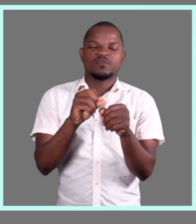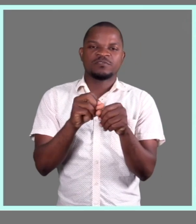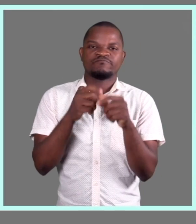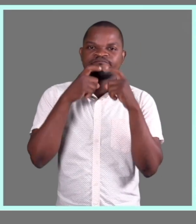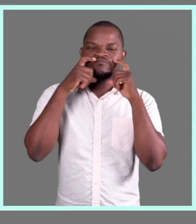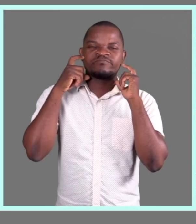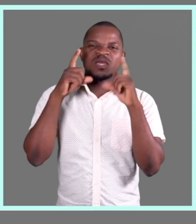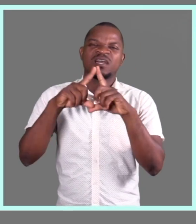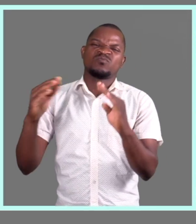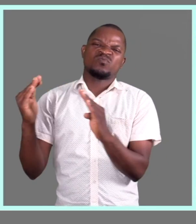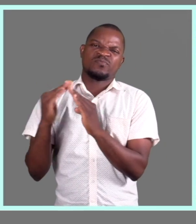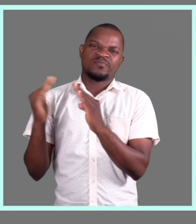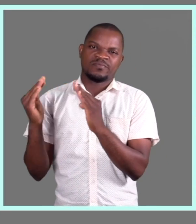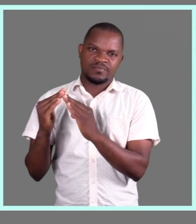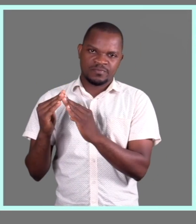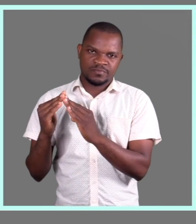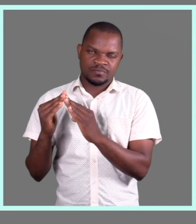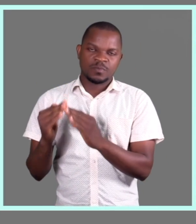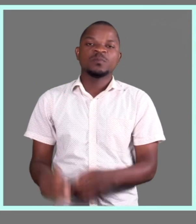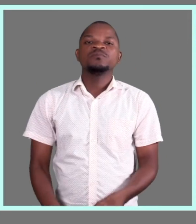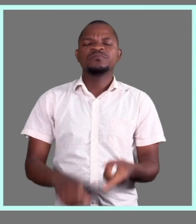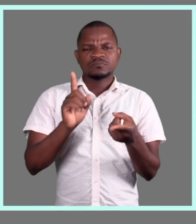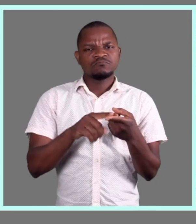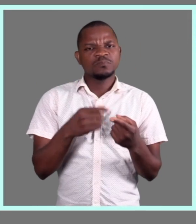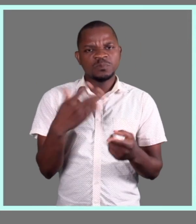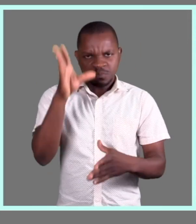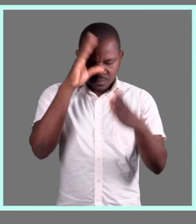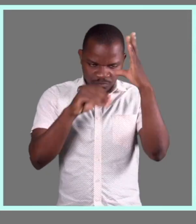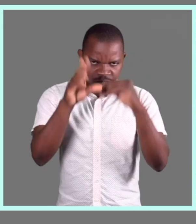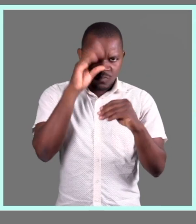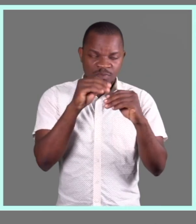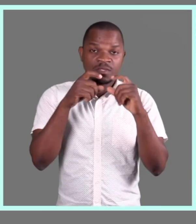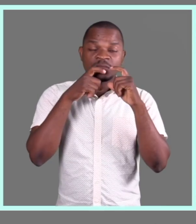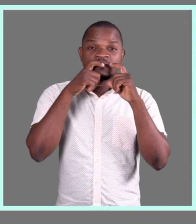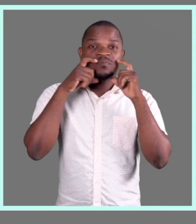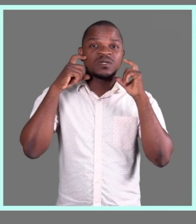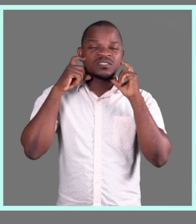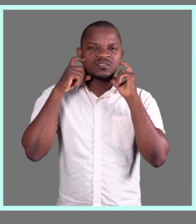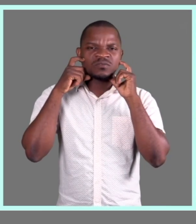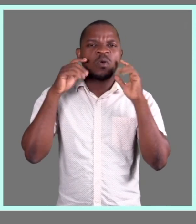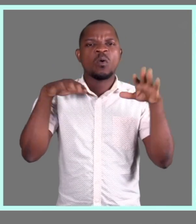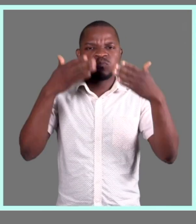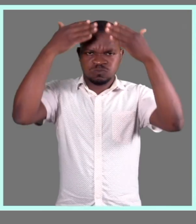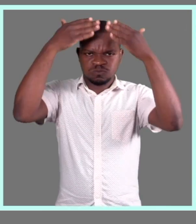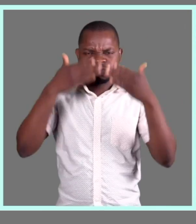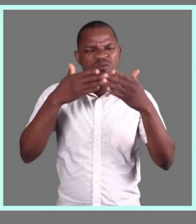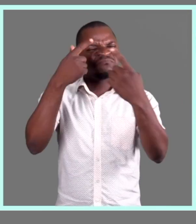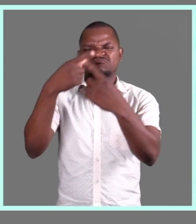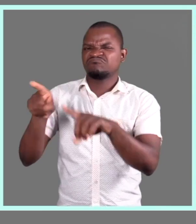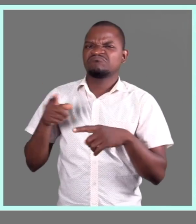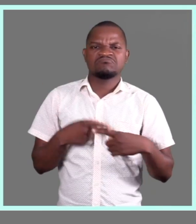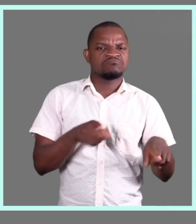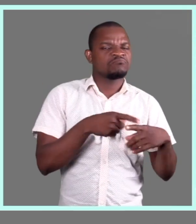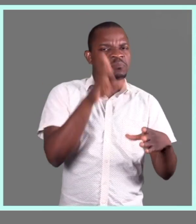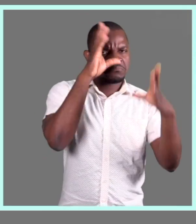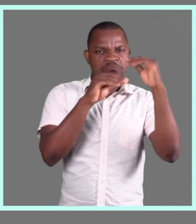máscaras caseiras. E também aprendi a fazer as máscaras viseiras, muitos tipos que